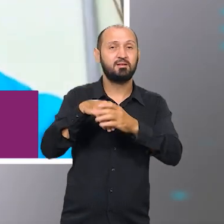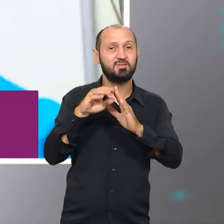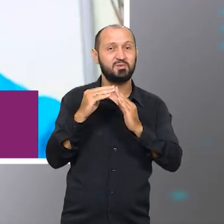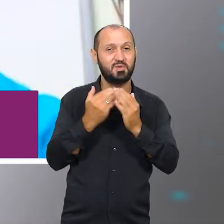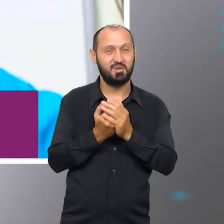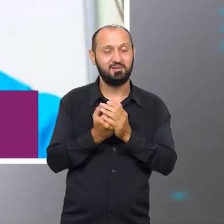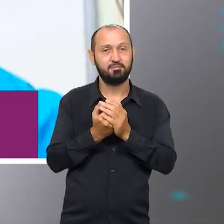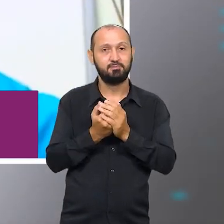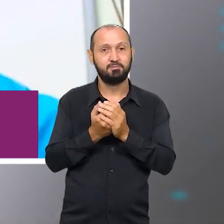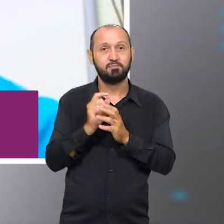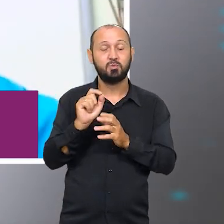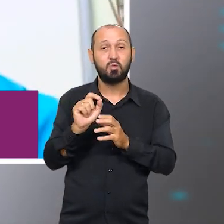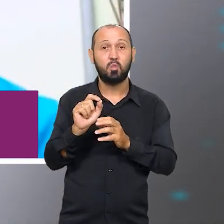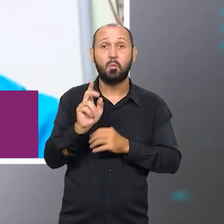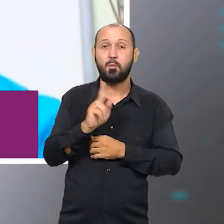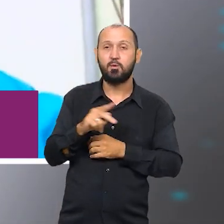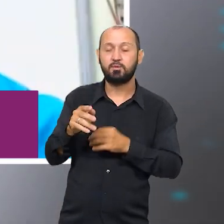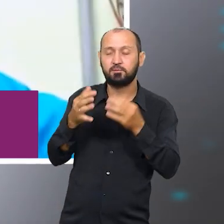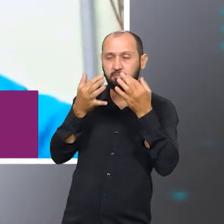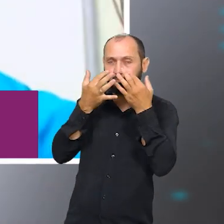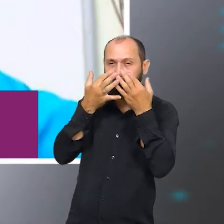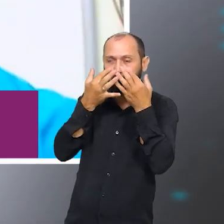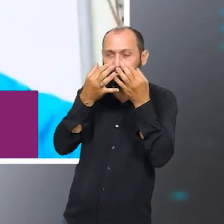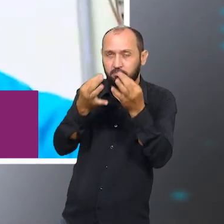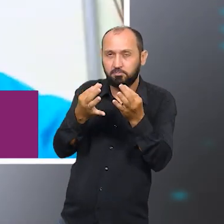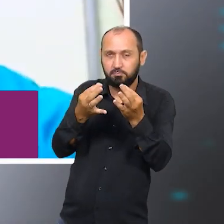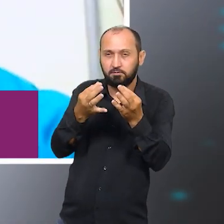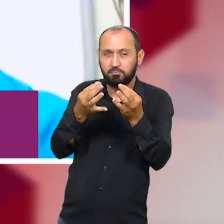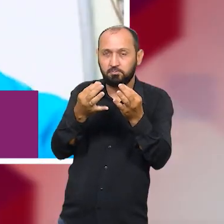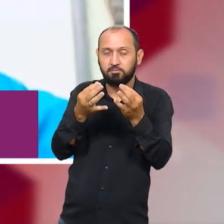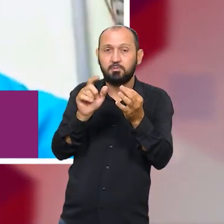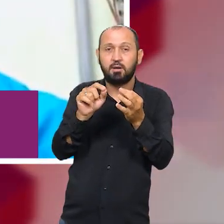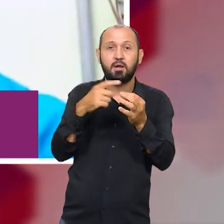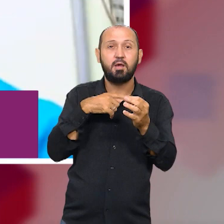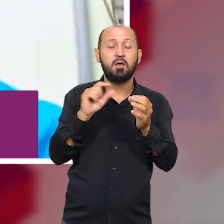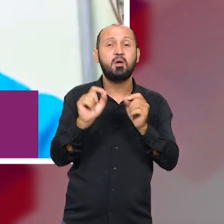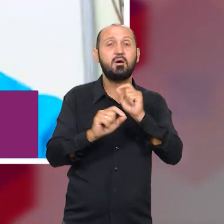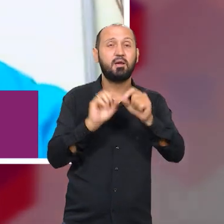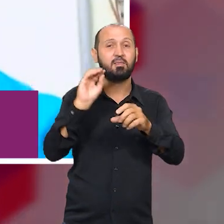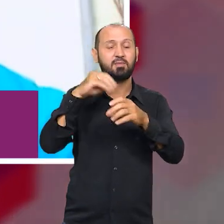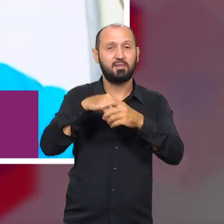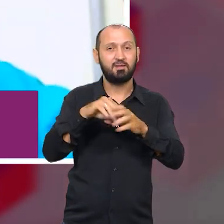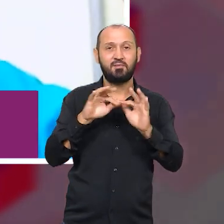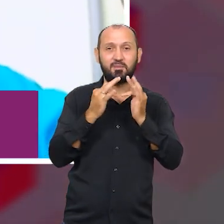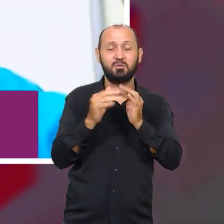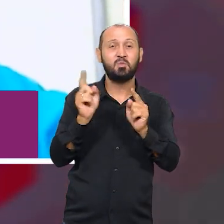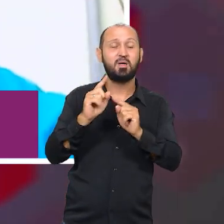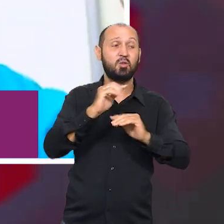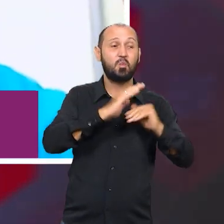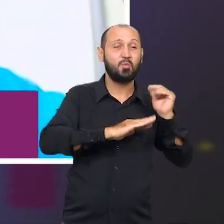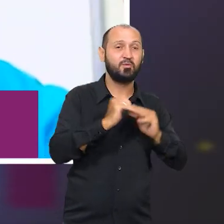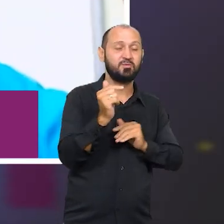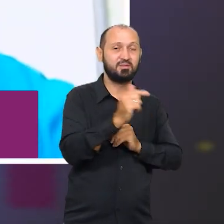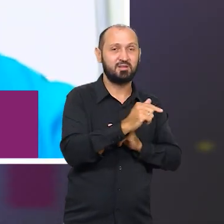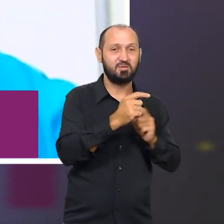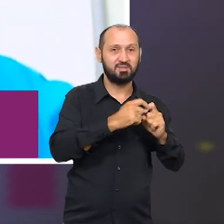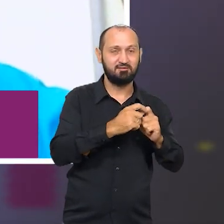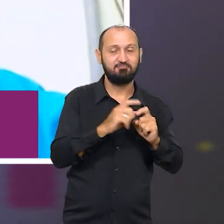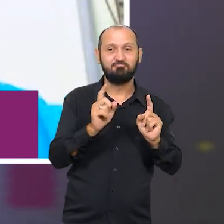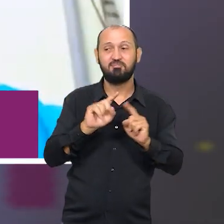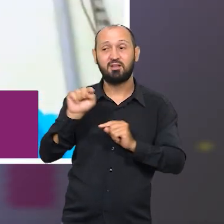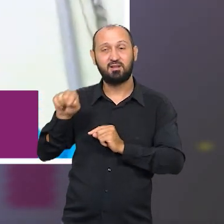recentes é na escola. O olhar do educador, que na maioria das vezes é o divisor de água de uma família, não era do